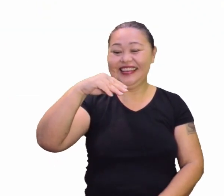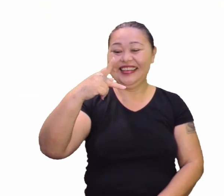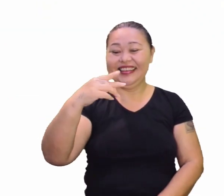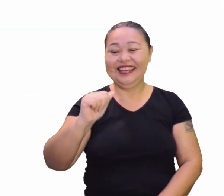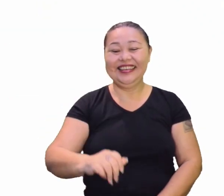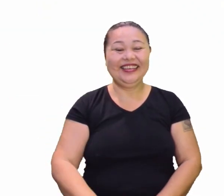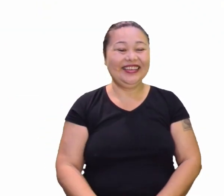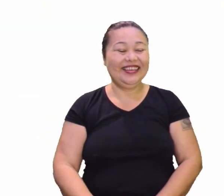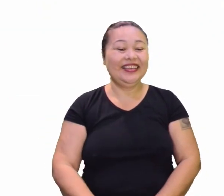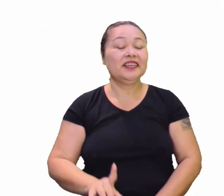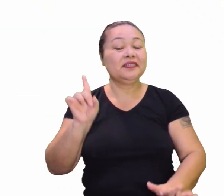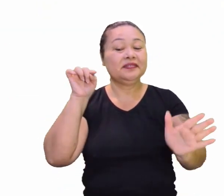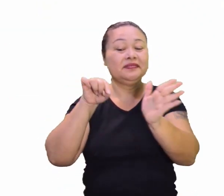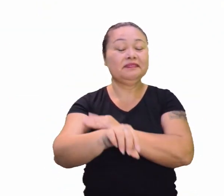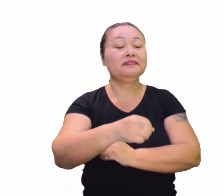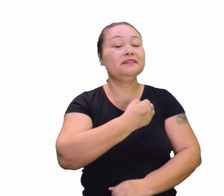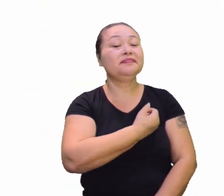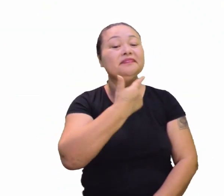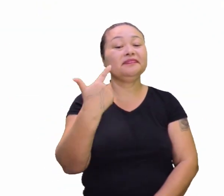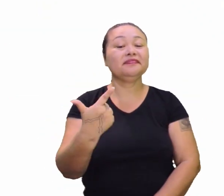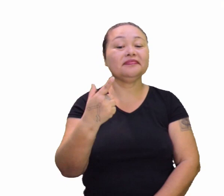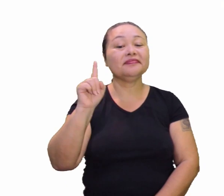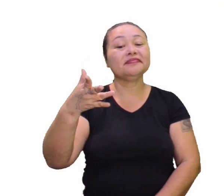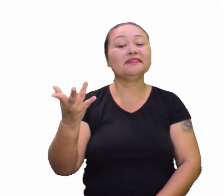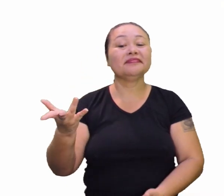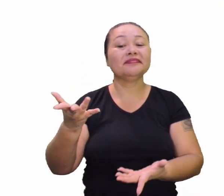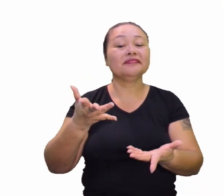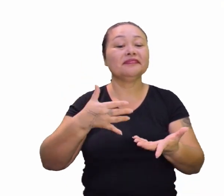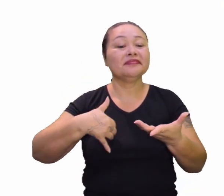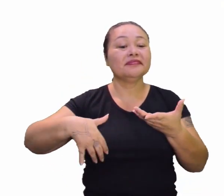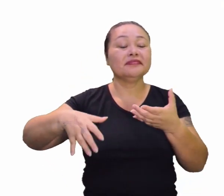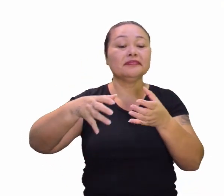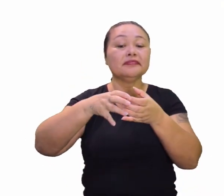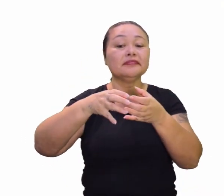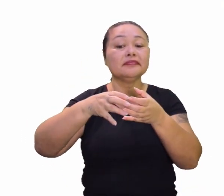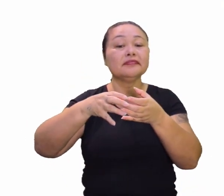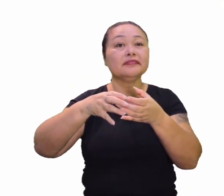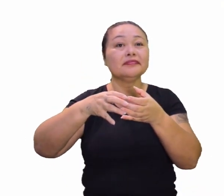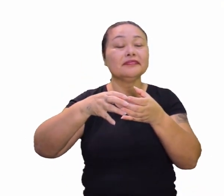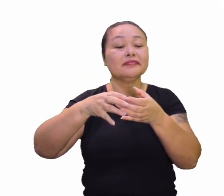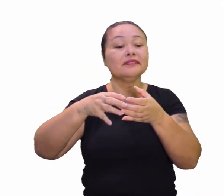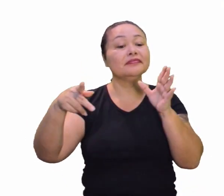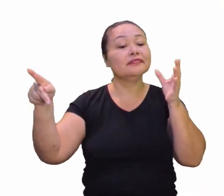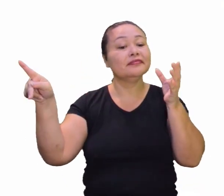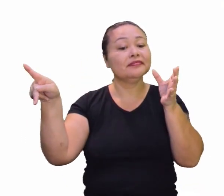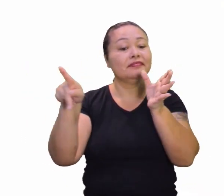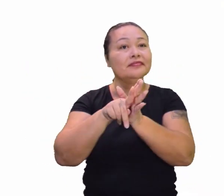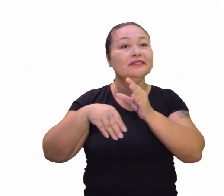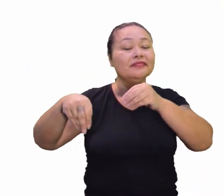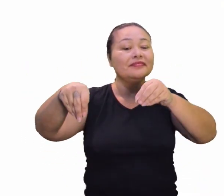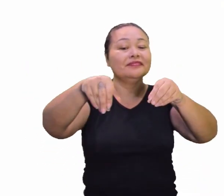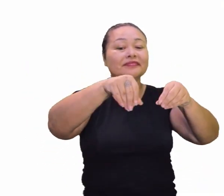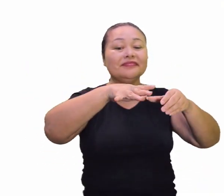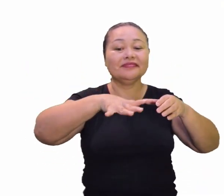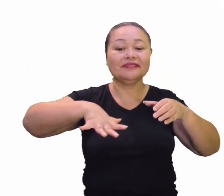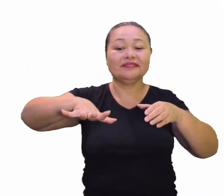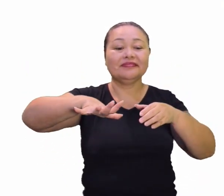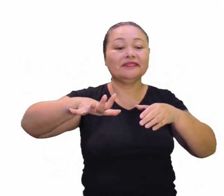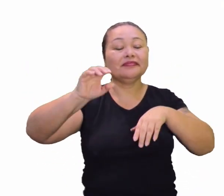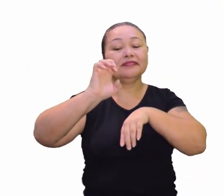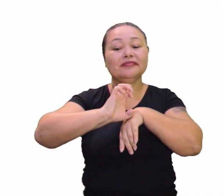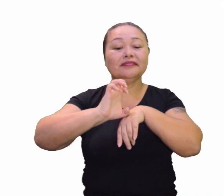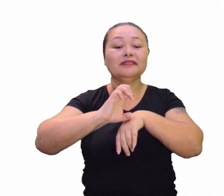sei. Questão 2, vai lá. A capitania... Aqui, capitania. Aqui, capitania pertencia à maior parte